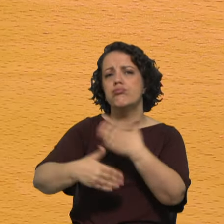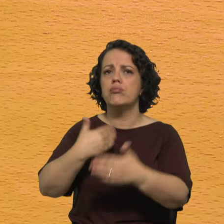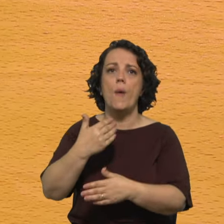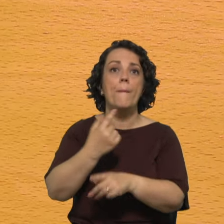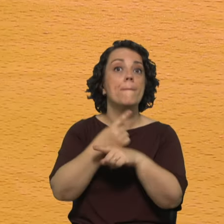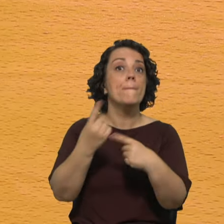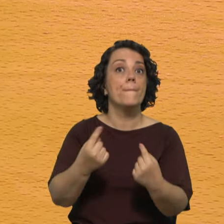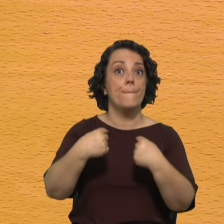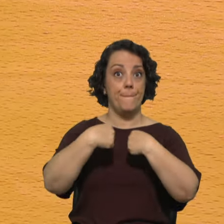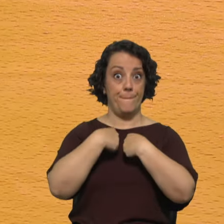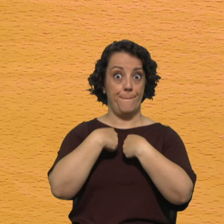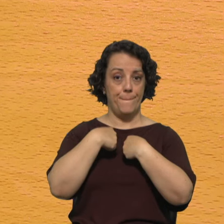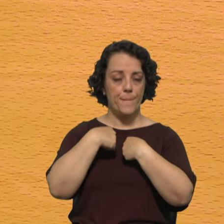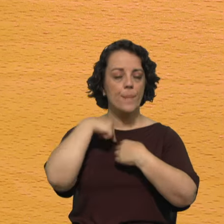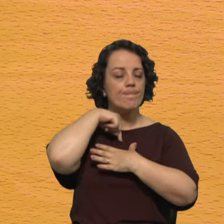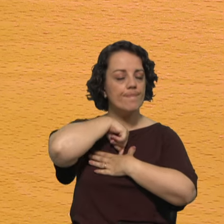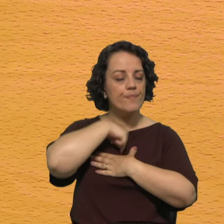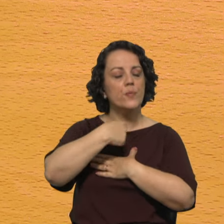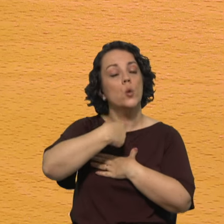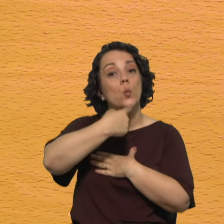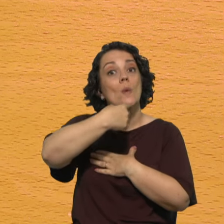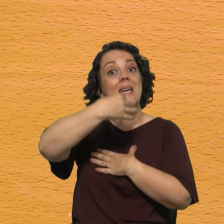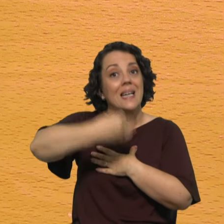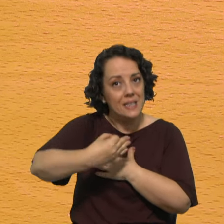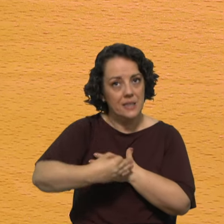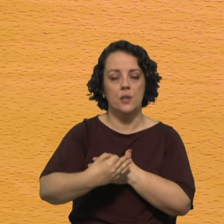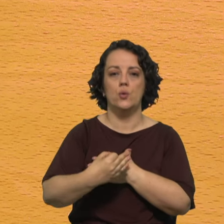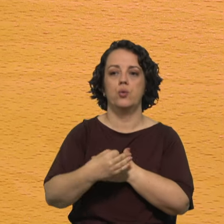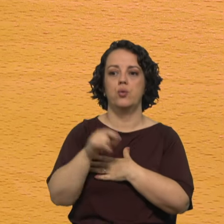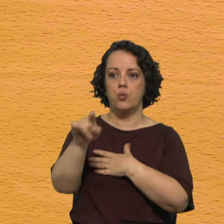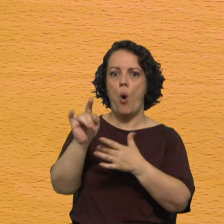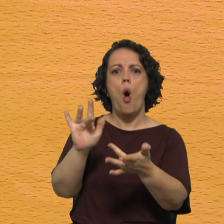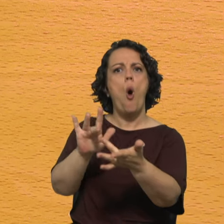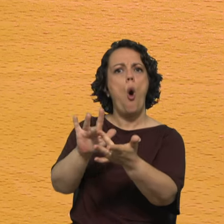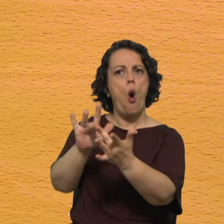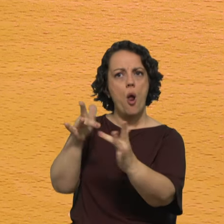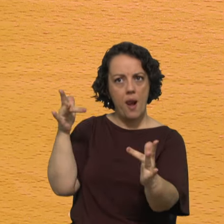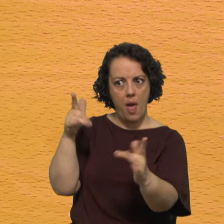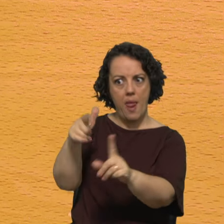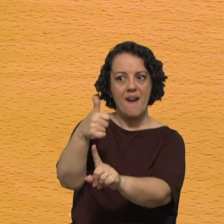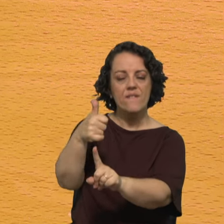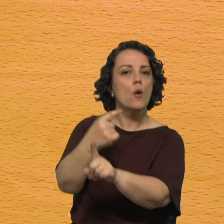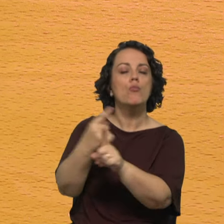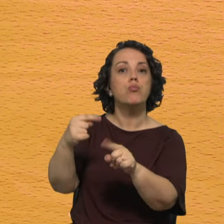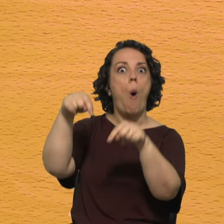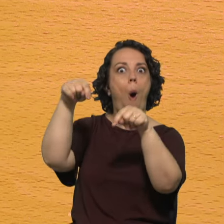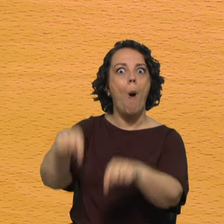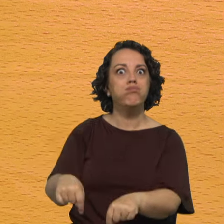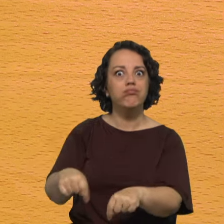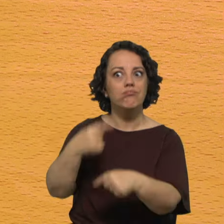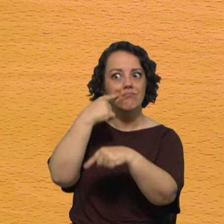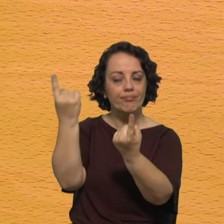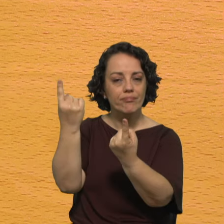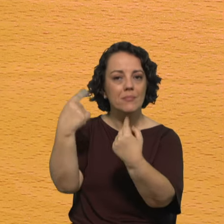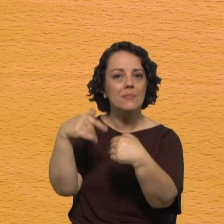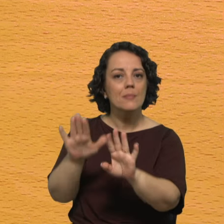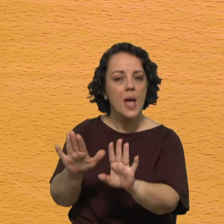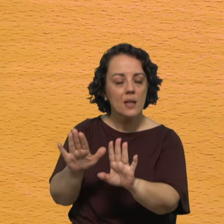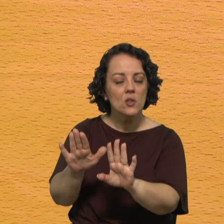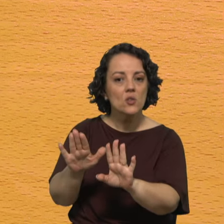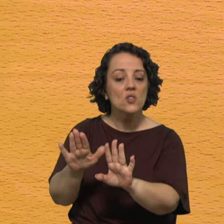partilhada por muita gente De que o online é interessante pelo imediato mas é arriscado